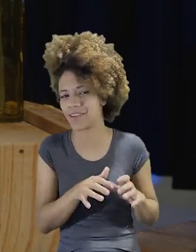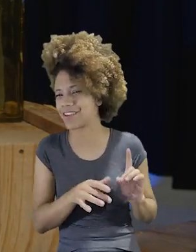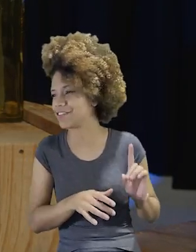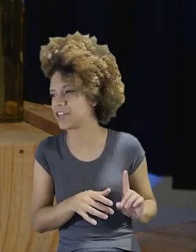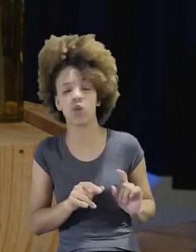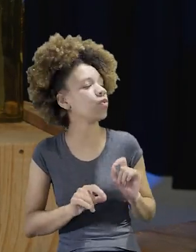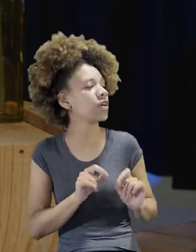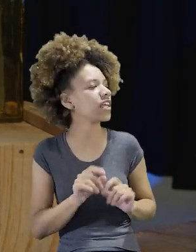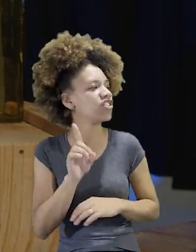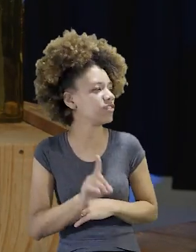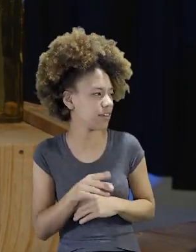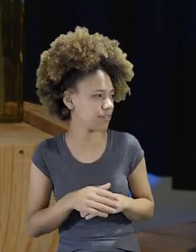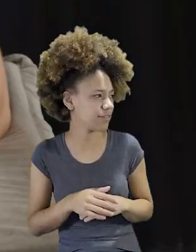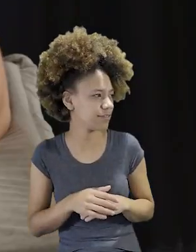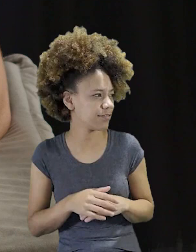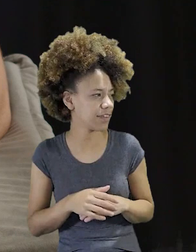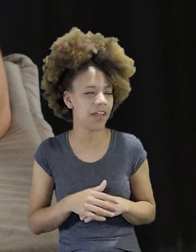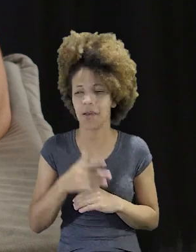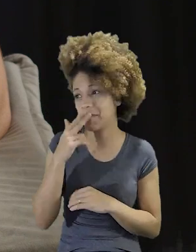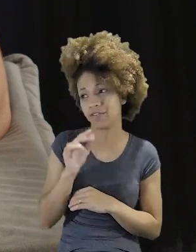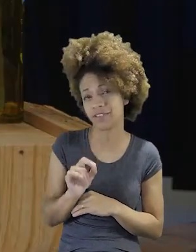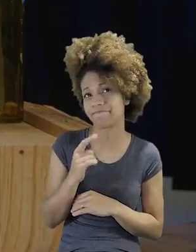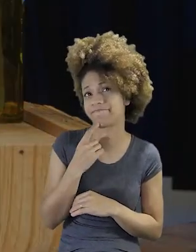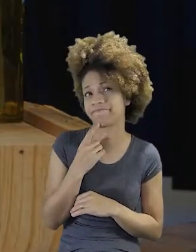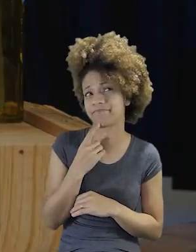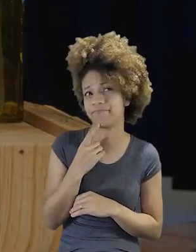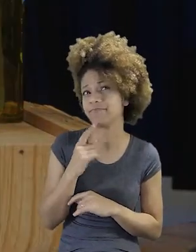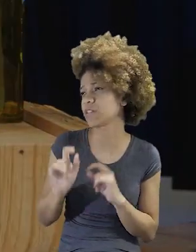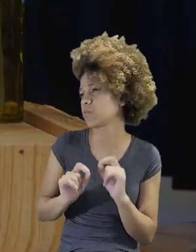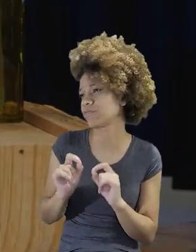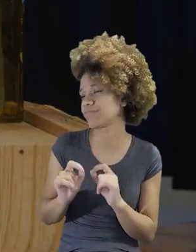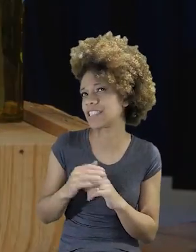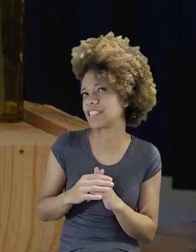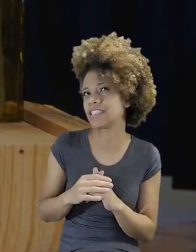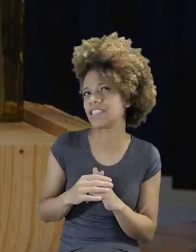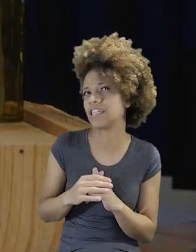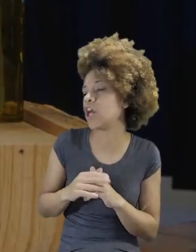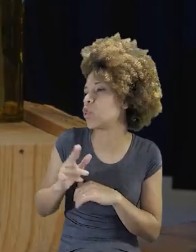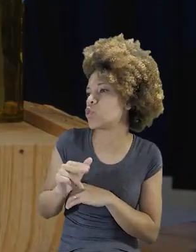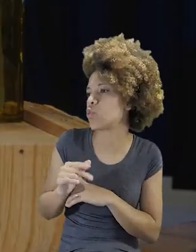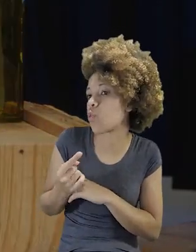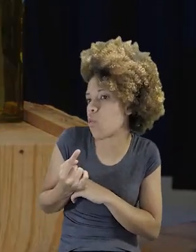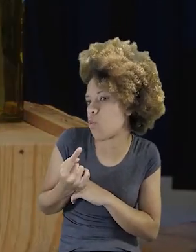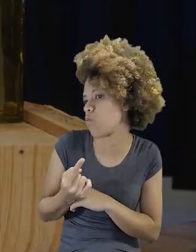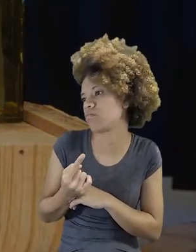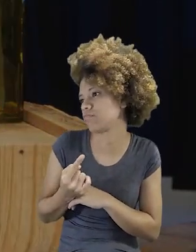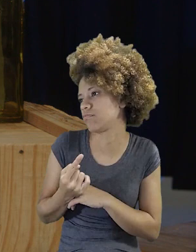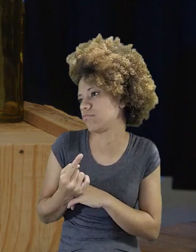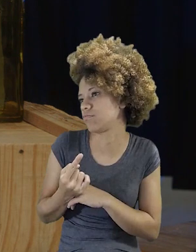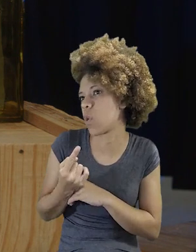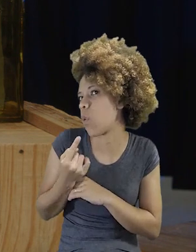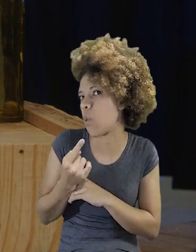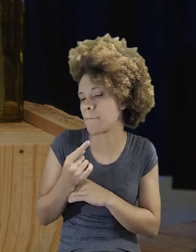você não quer declarar eu acho que é realmente é o cara aqui ele ele nunca